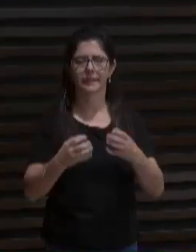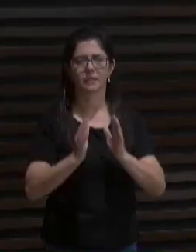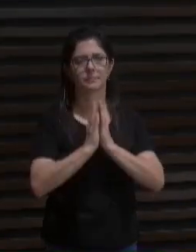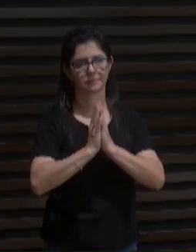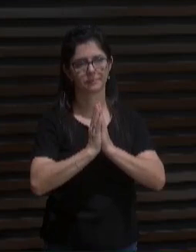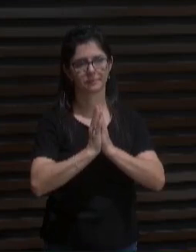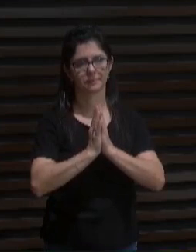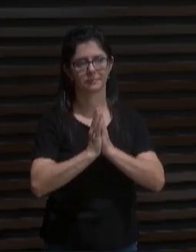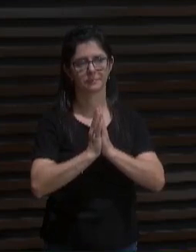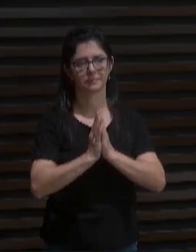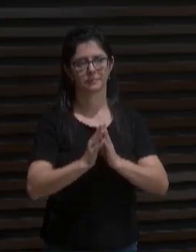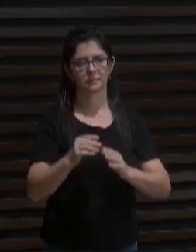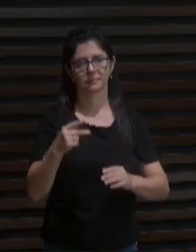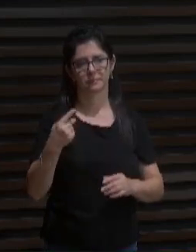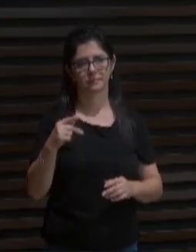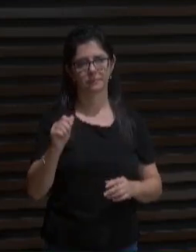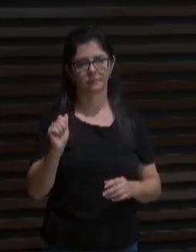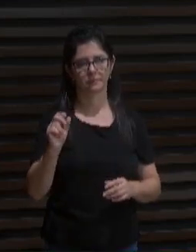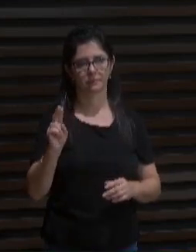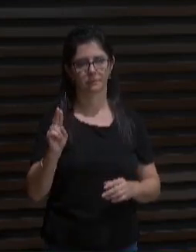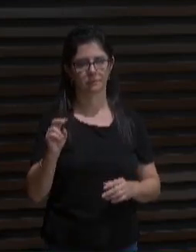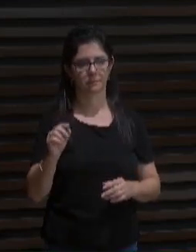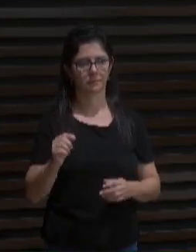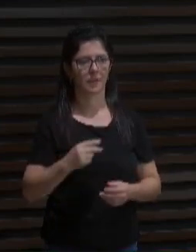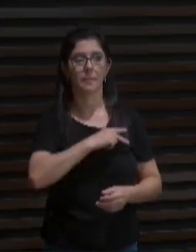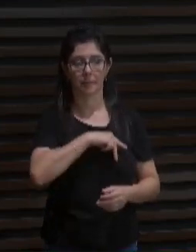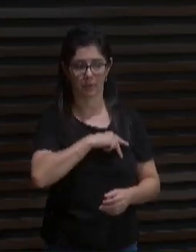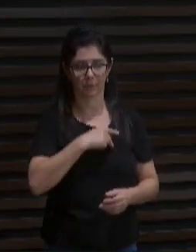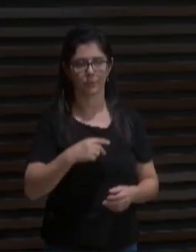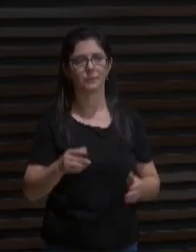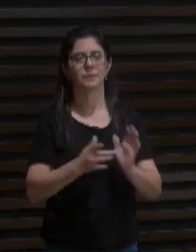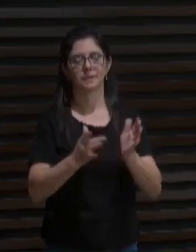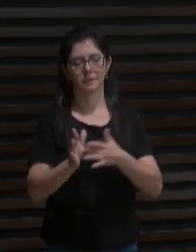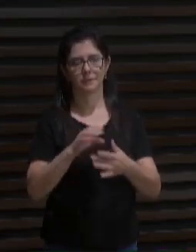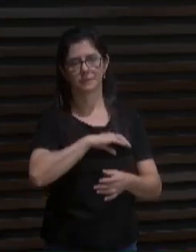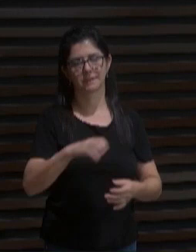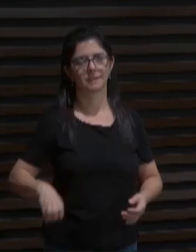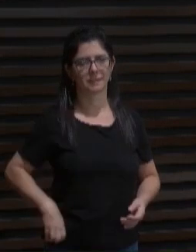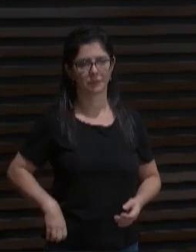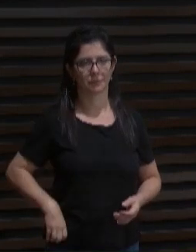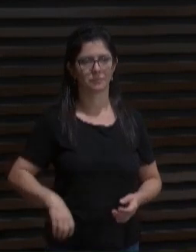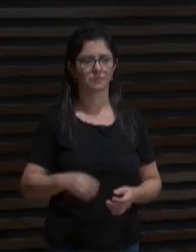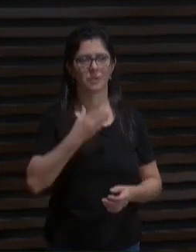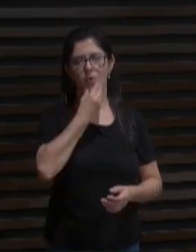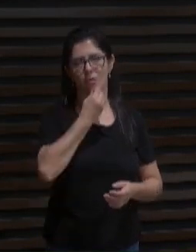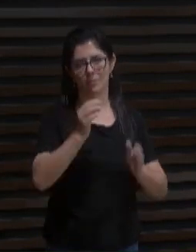tem muitos, Paulo, Jesus Cristo, é homem de oração, e não